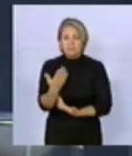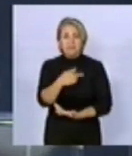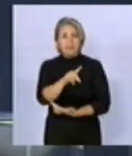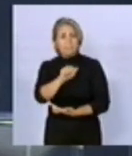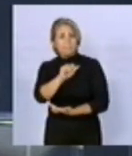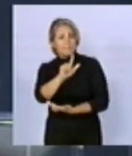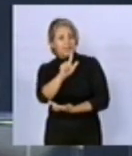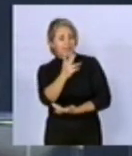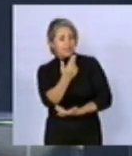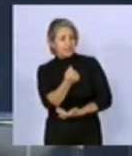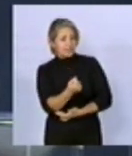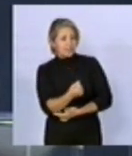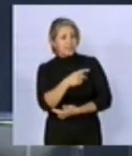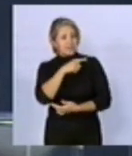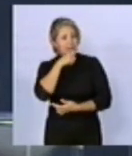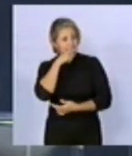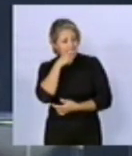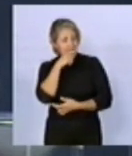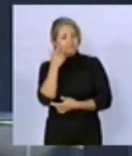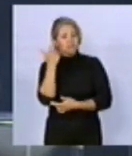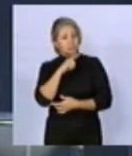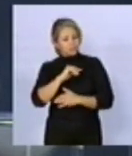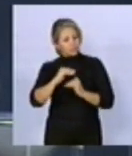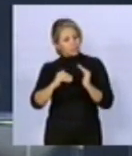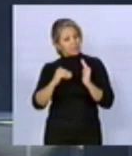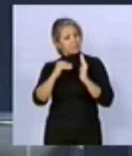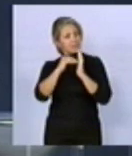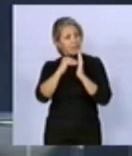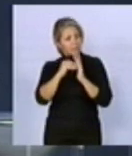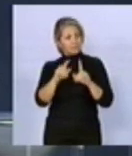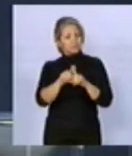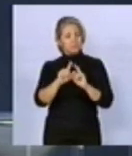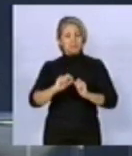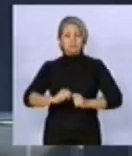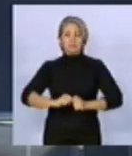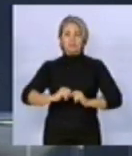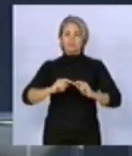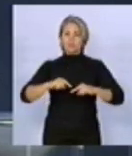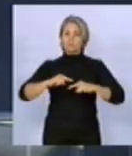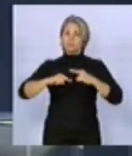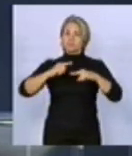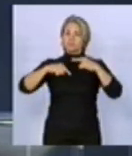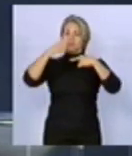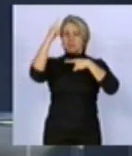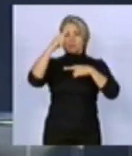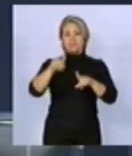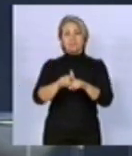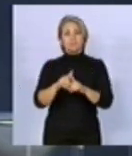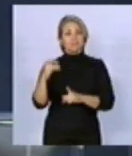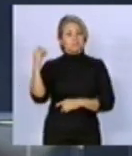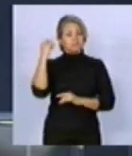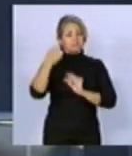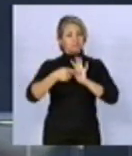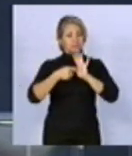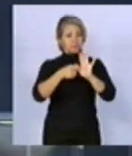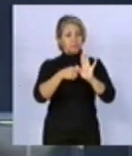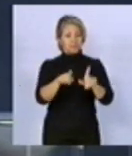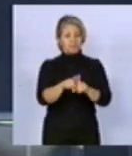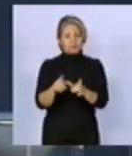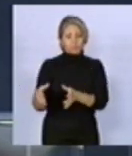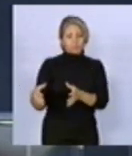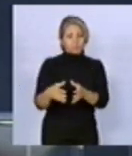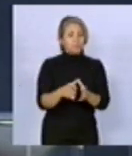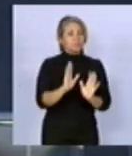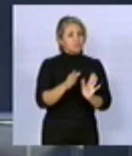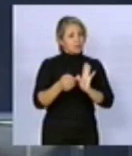minha opinião mais uma etapa neste processo de evolução eo importante frisar aqui que o setor já